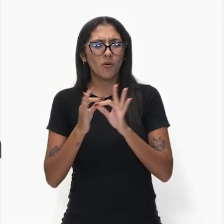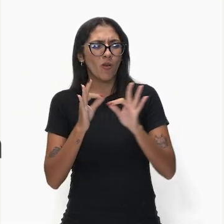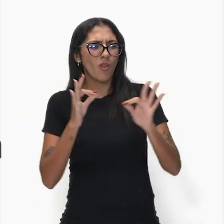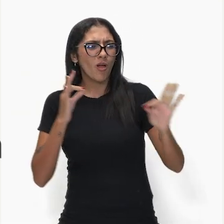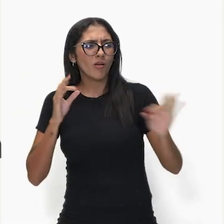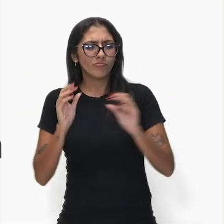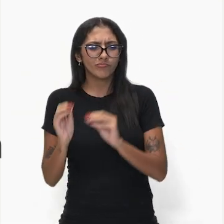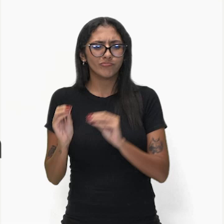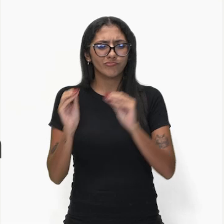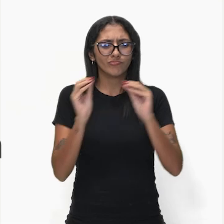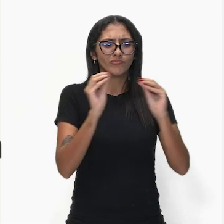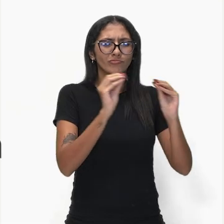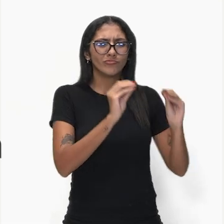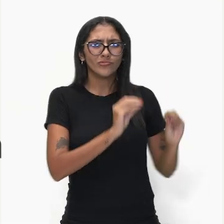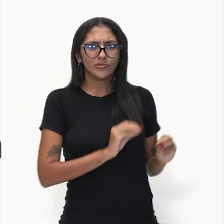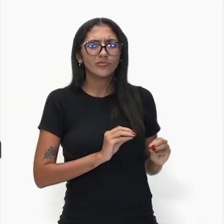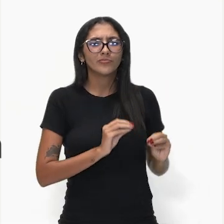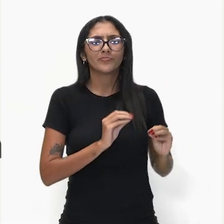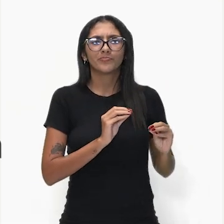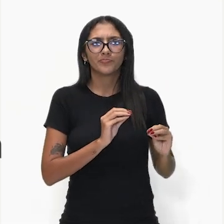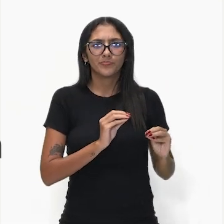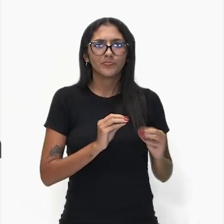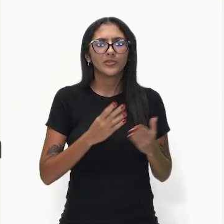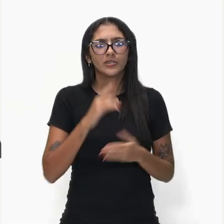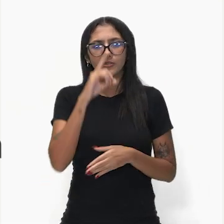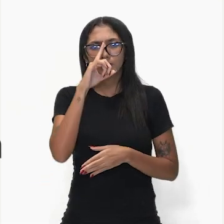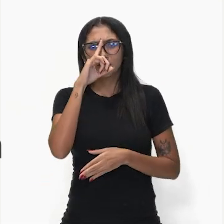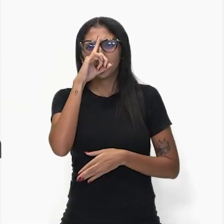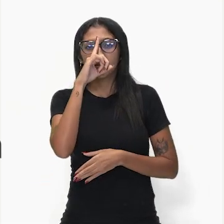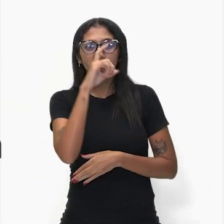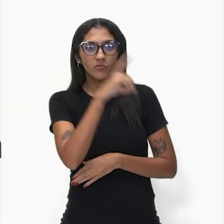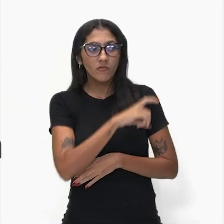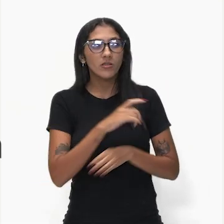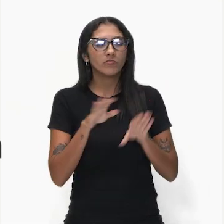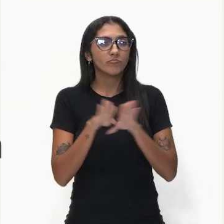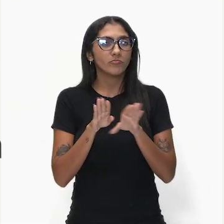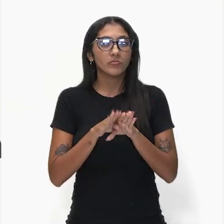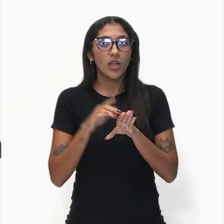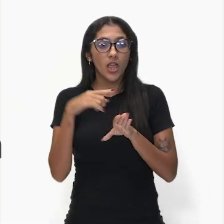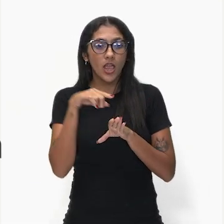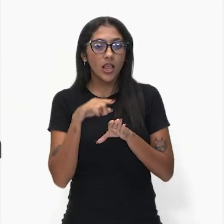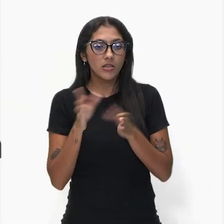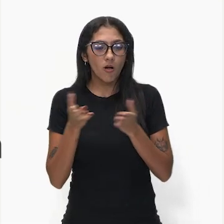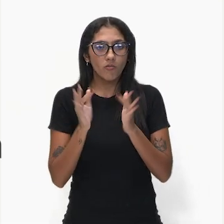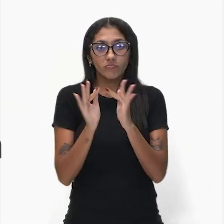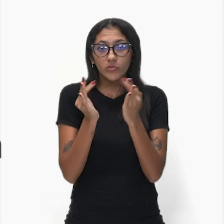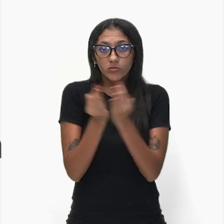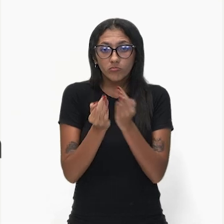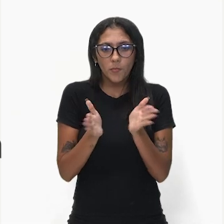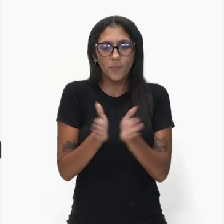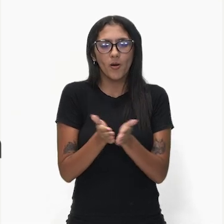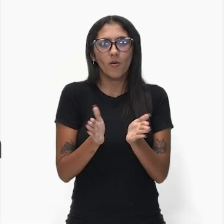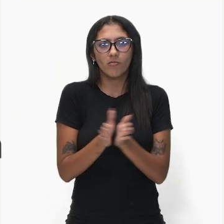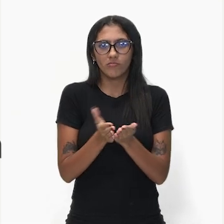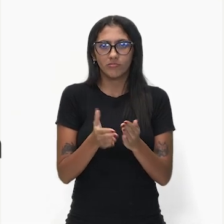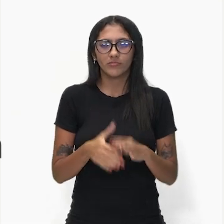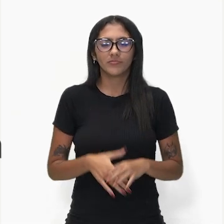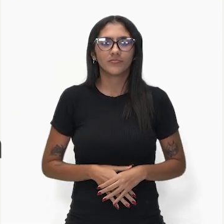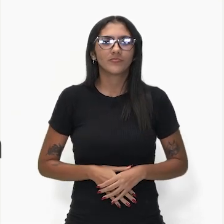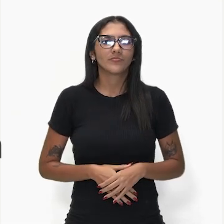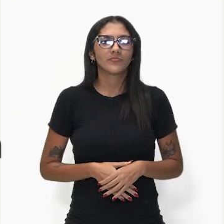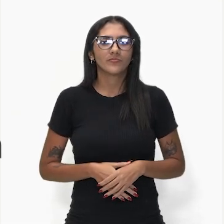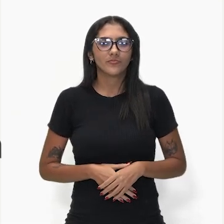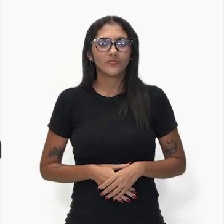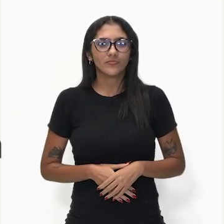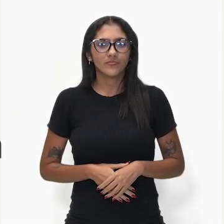chegar à capital e observem que estavam em situação de miséria. Na sequência, observem